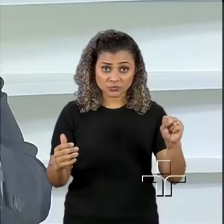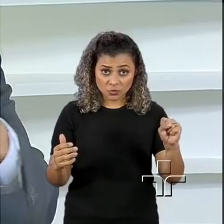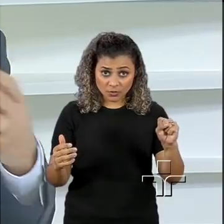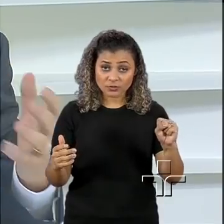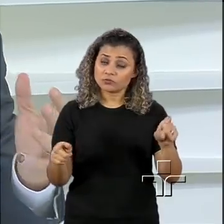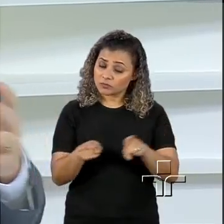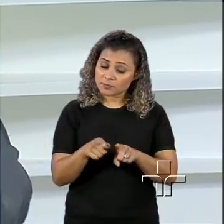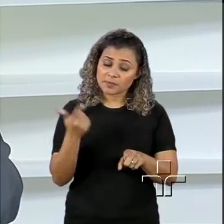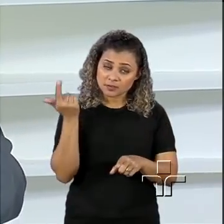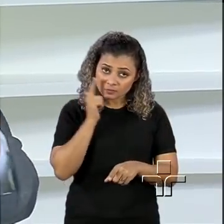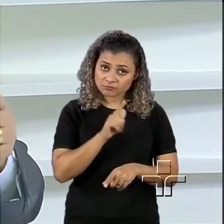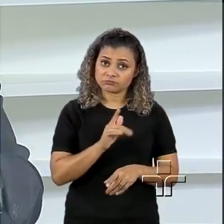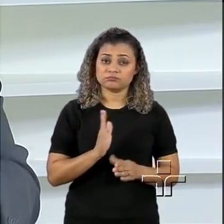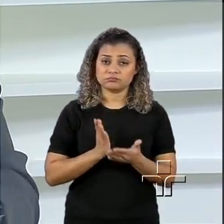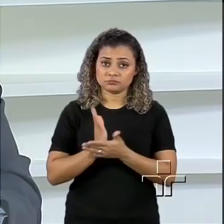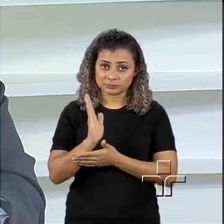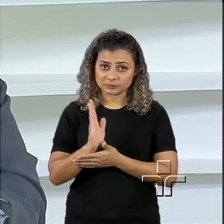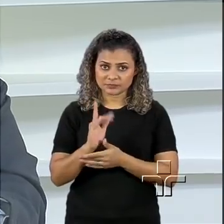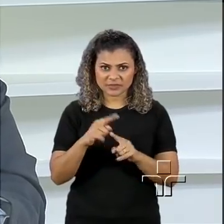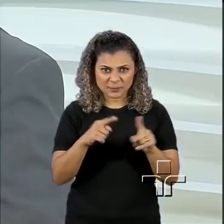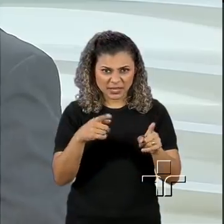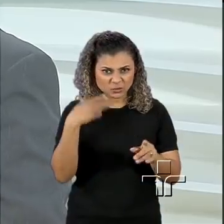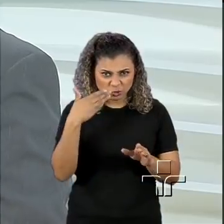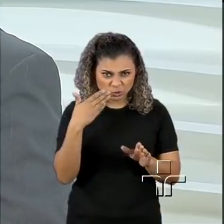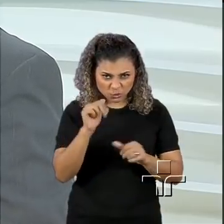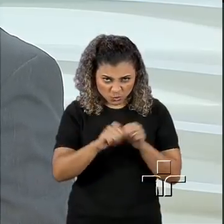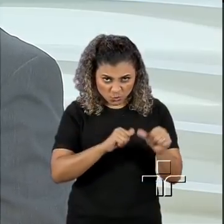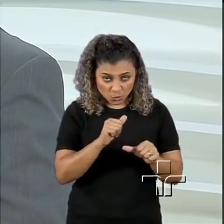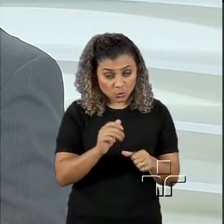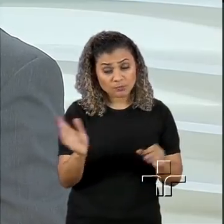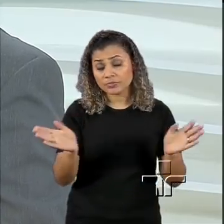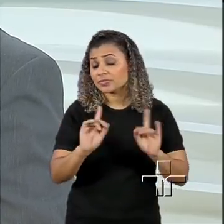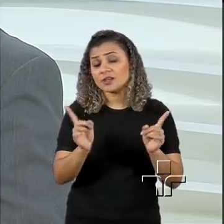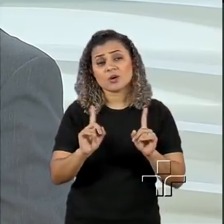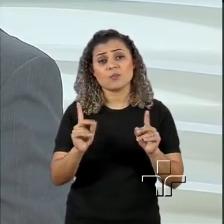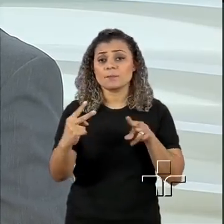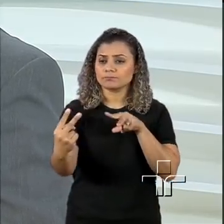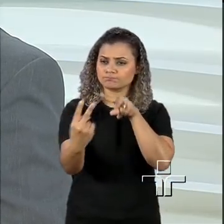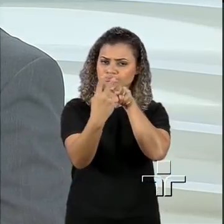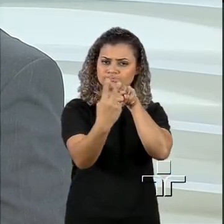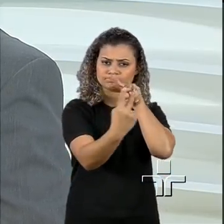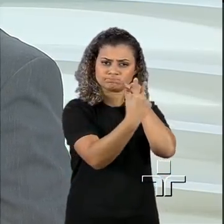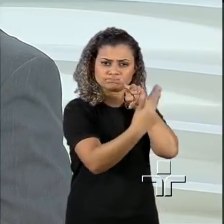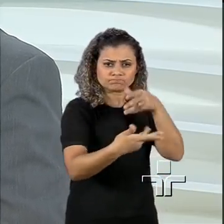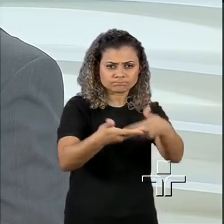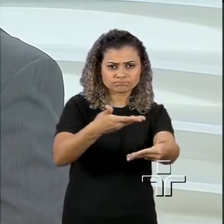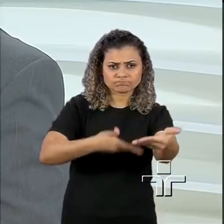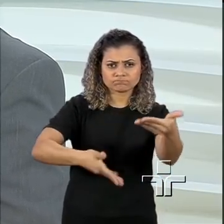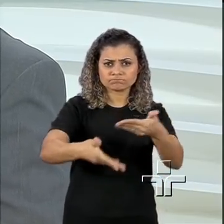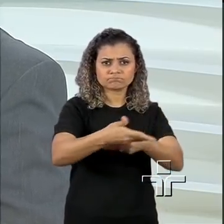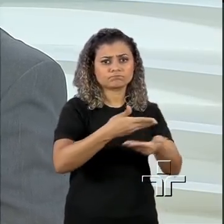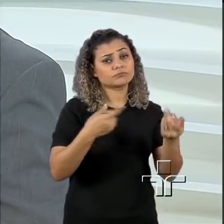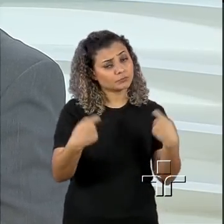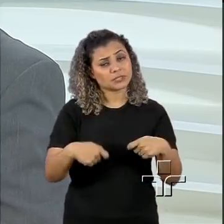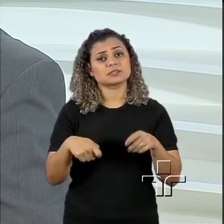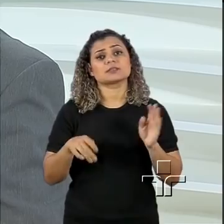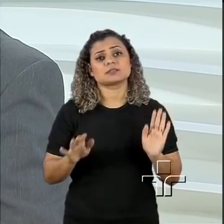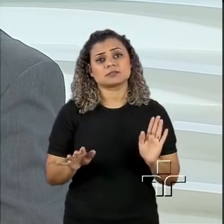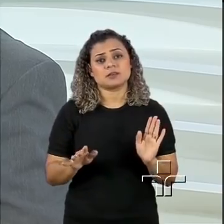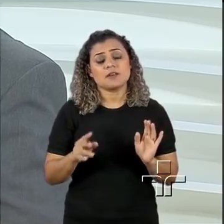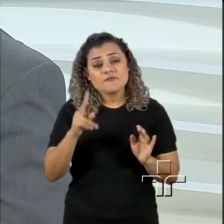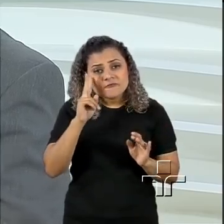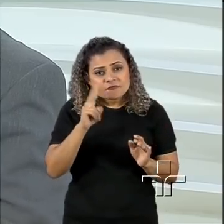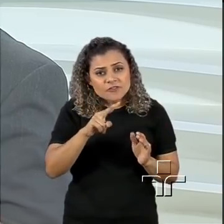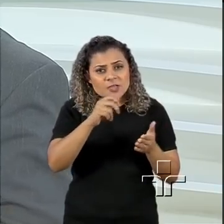por causa dessa mudança do eleitorado? Não, você tem que dialogar, olho no olho das pessoas, enfim, analisar